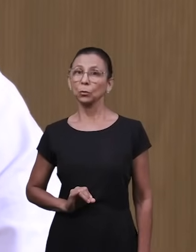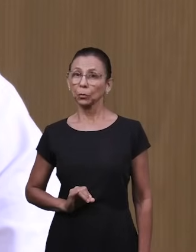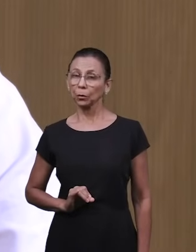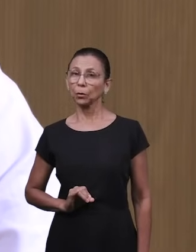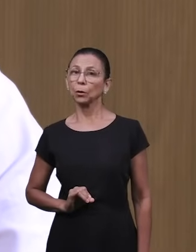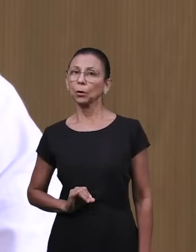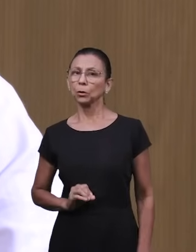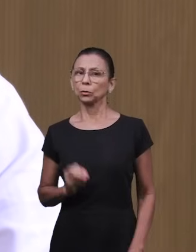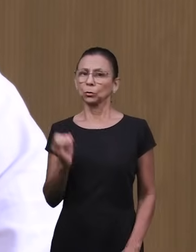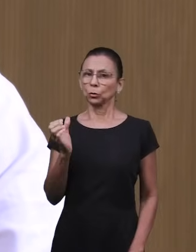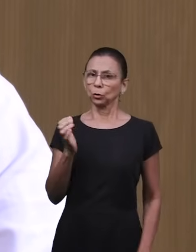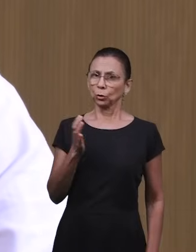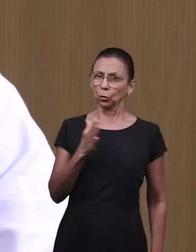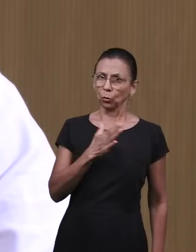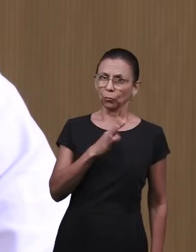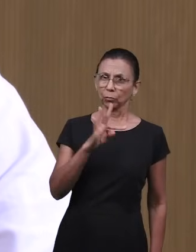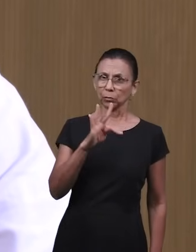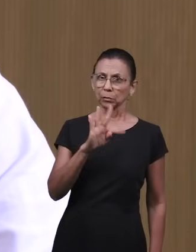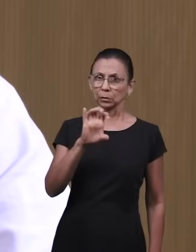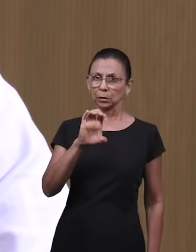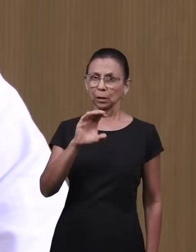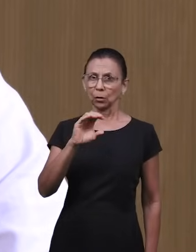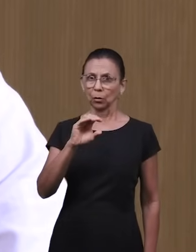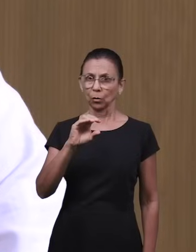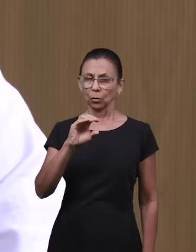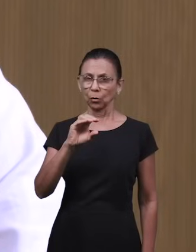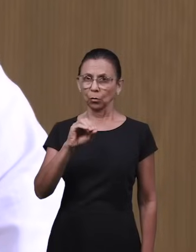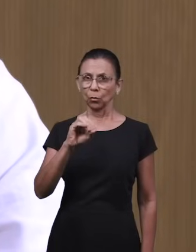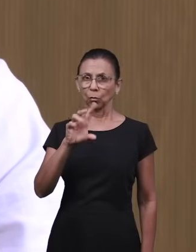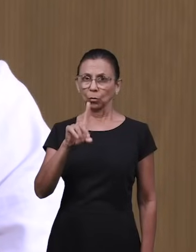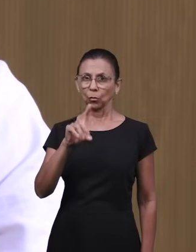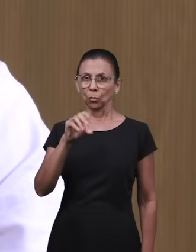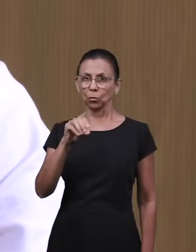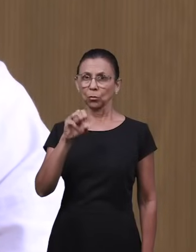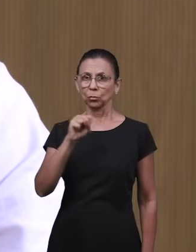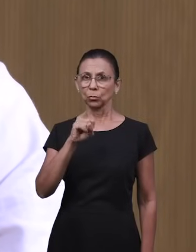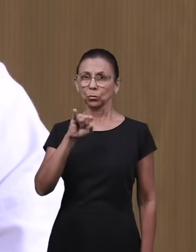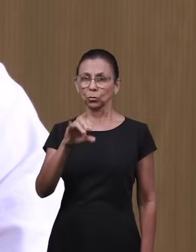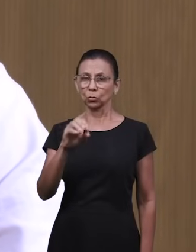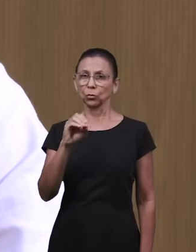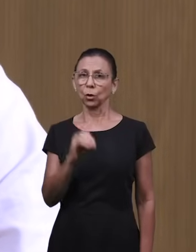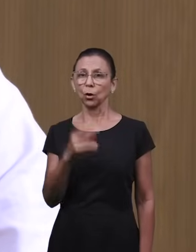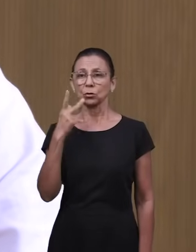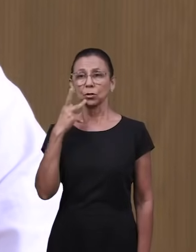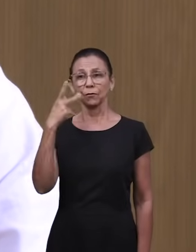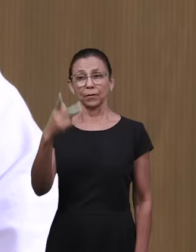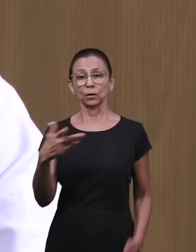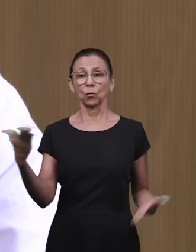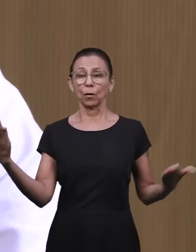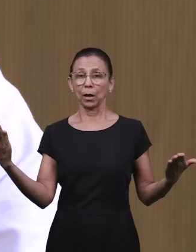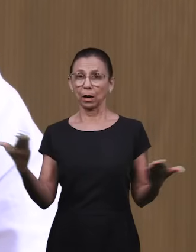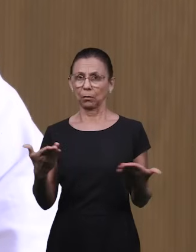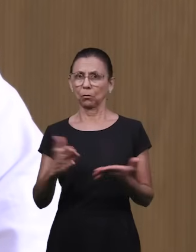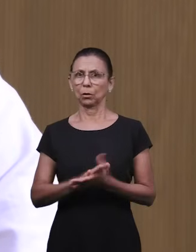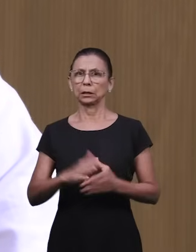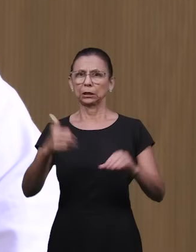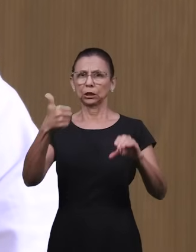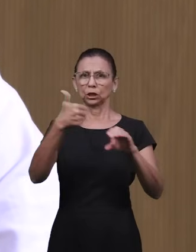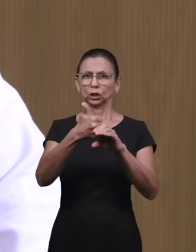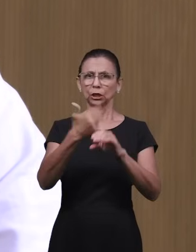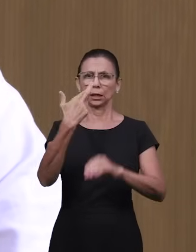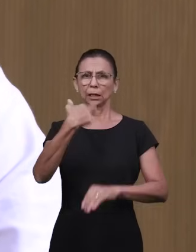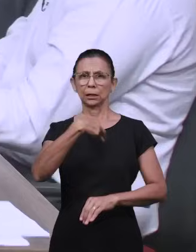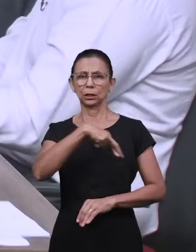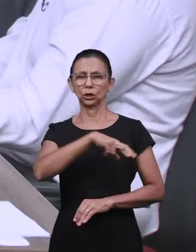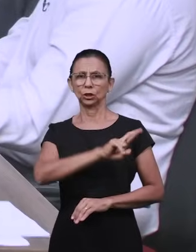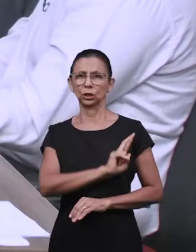é Teodósio I, então ele instituiu o cristianismo como a religião oficial do